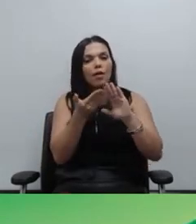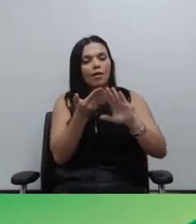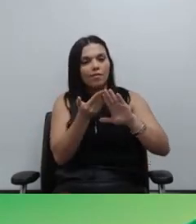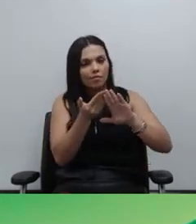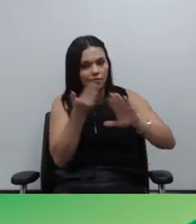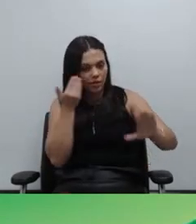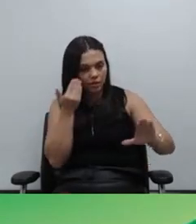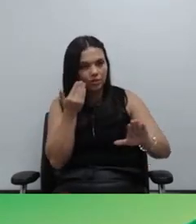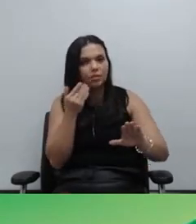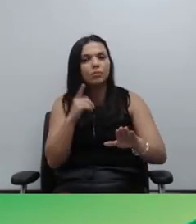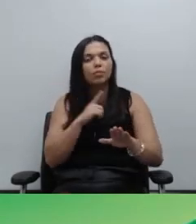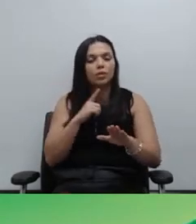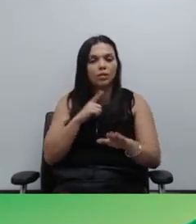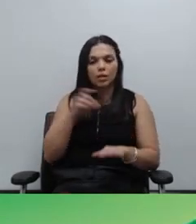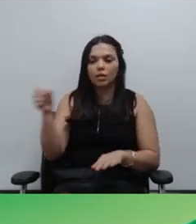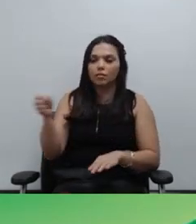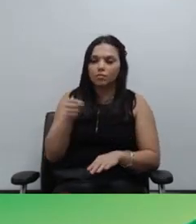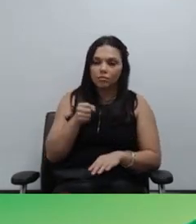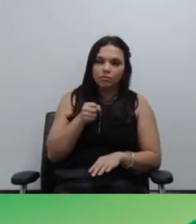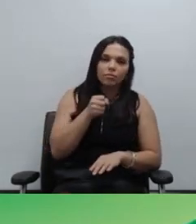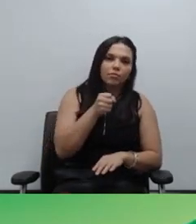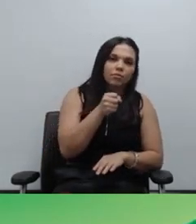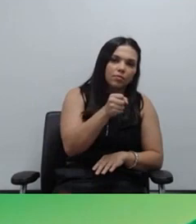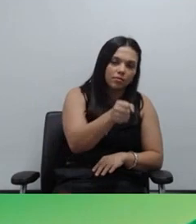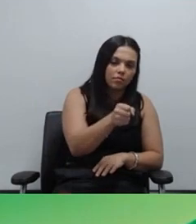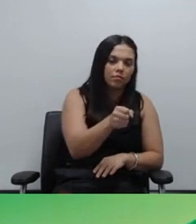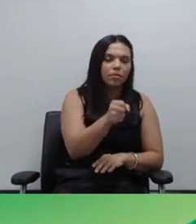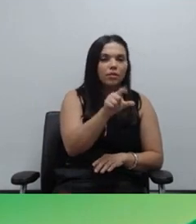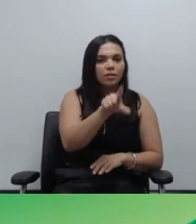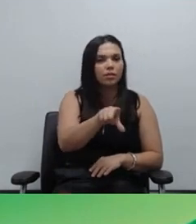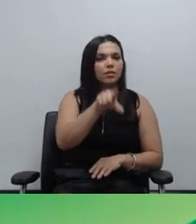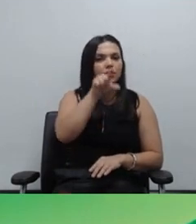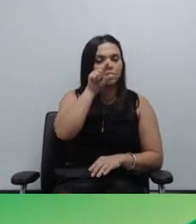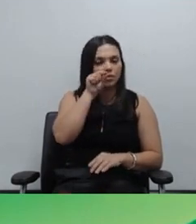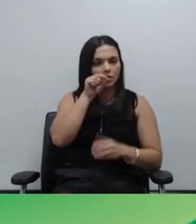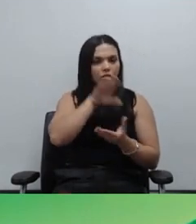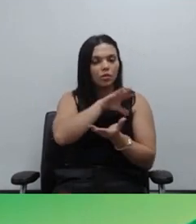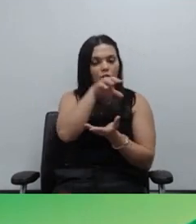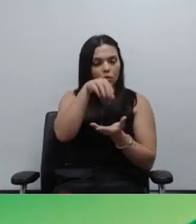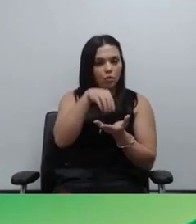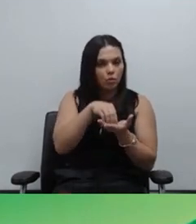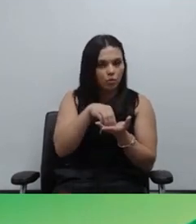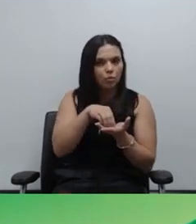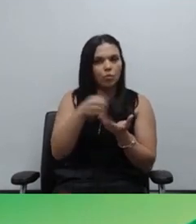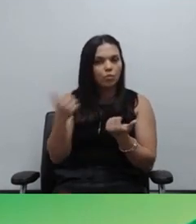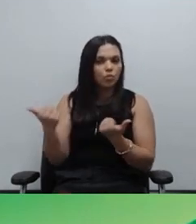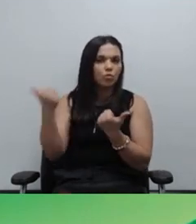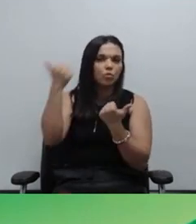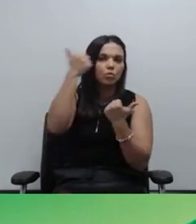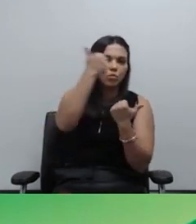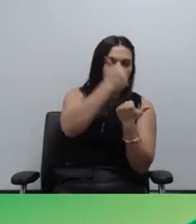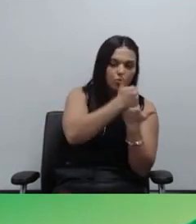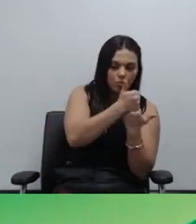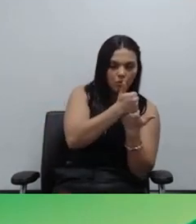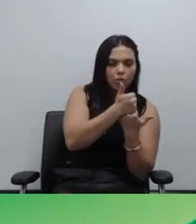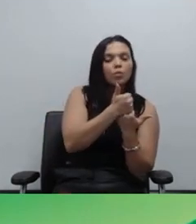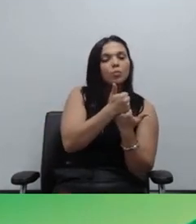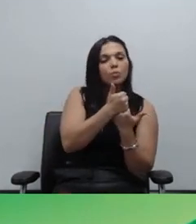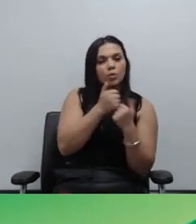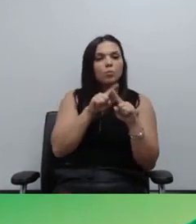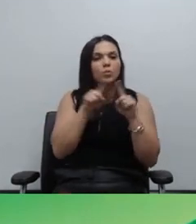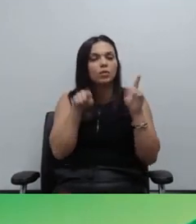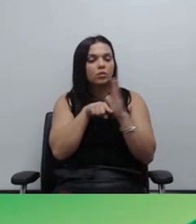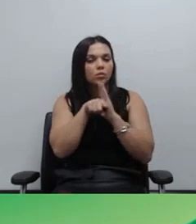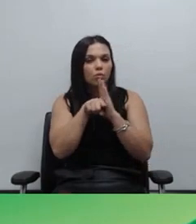vindo condicionada a designação de integrante do núcleo para cobertura, após consulta também